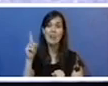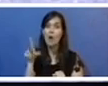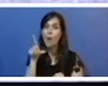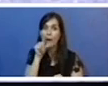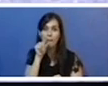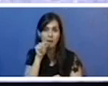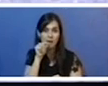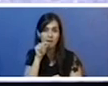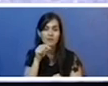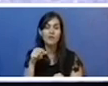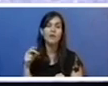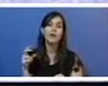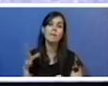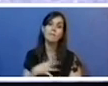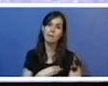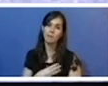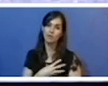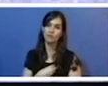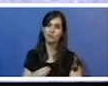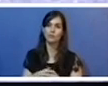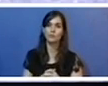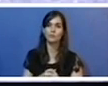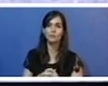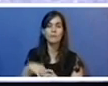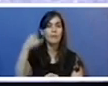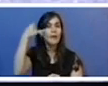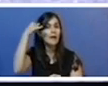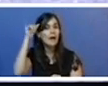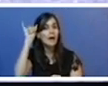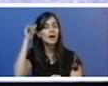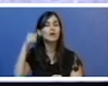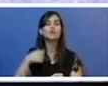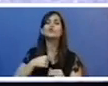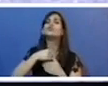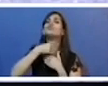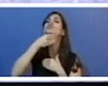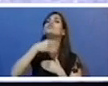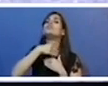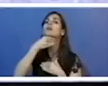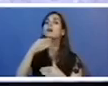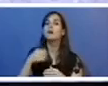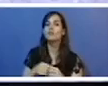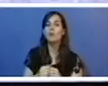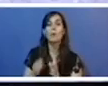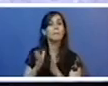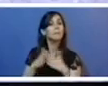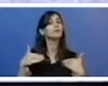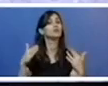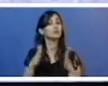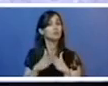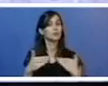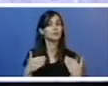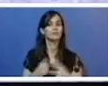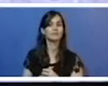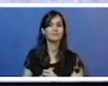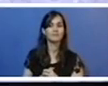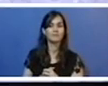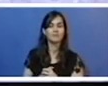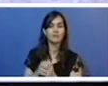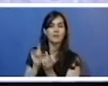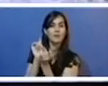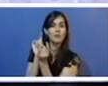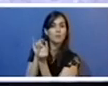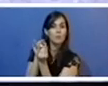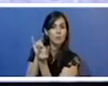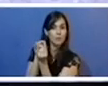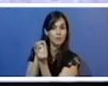mamífero. Gado bovino, girafa, peixe-boi, que não é um peixe, é um mamífero.